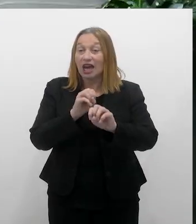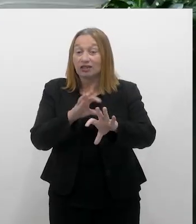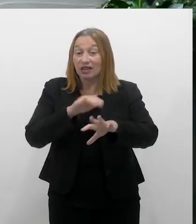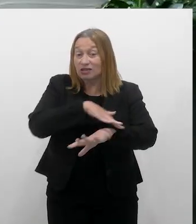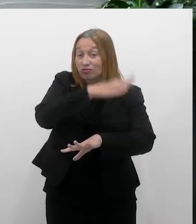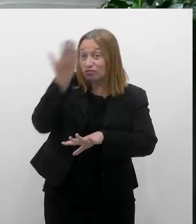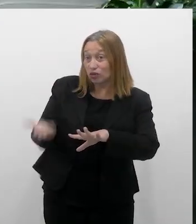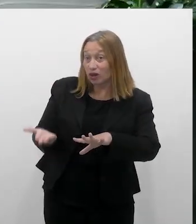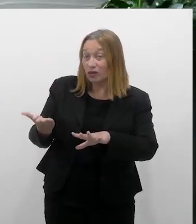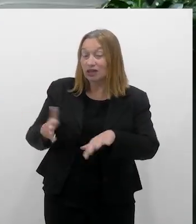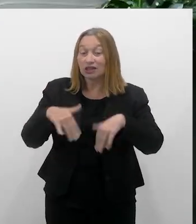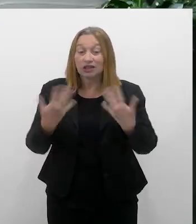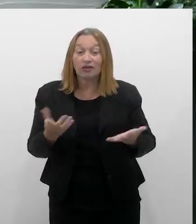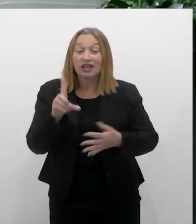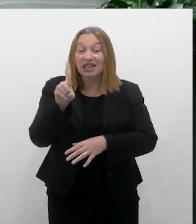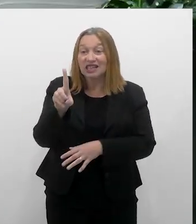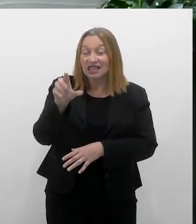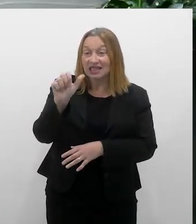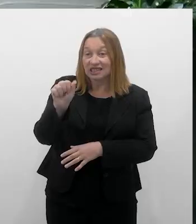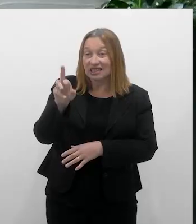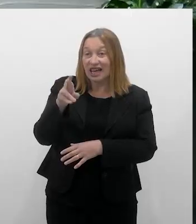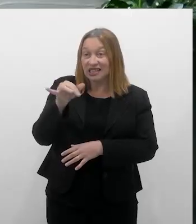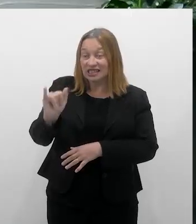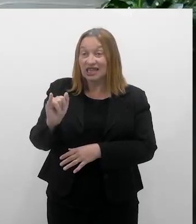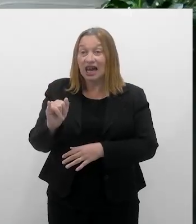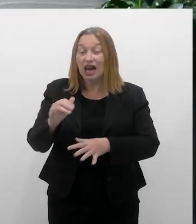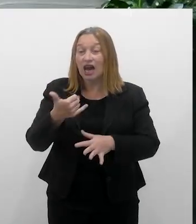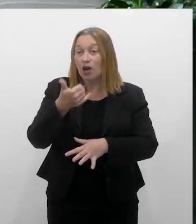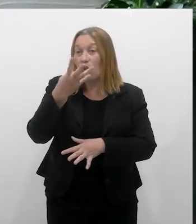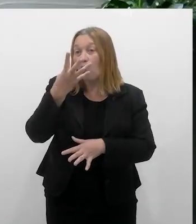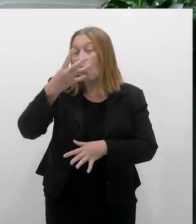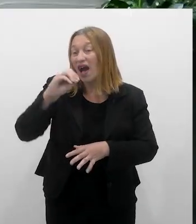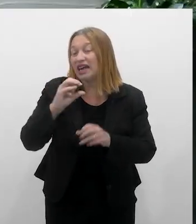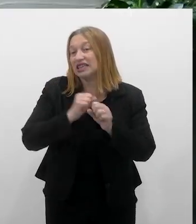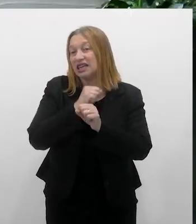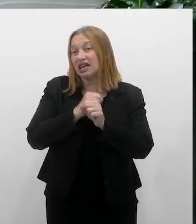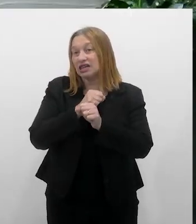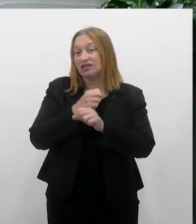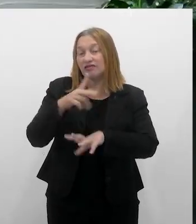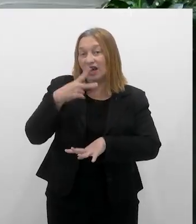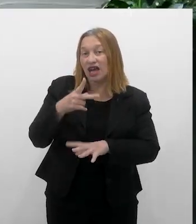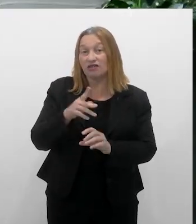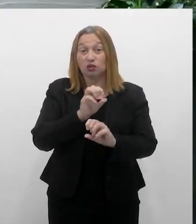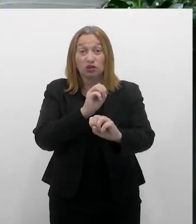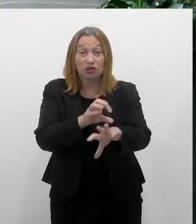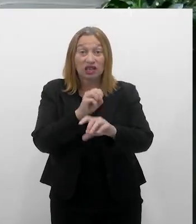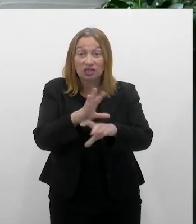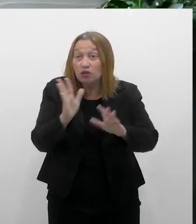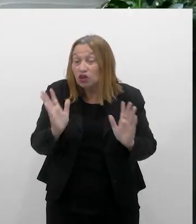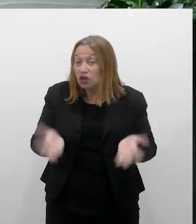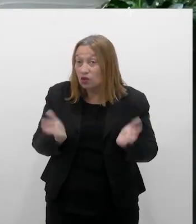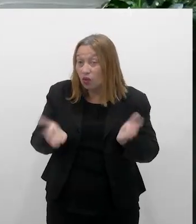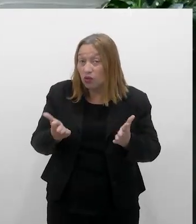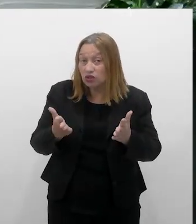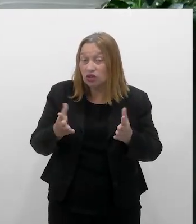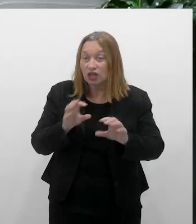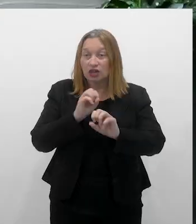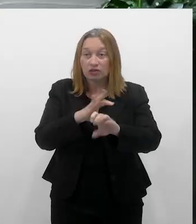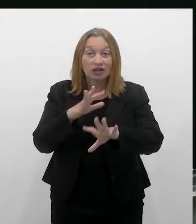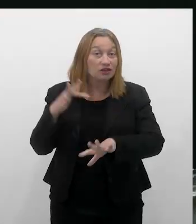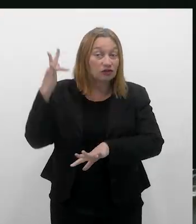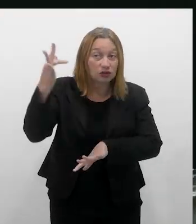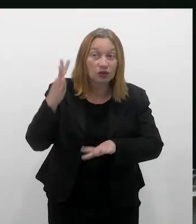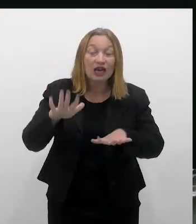educação então, integral. Darcy era um visionário. Há 40 anos, ele falava de uma educação que hoje é a educação do